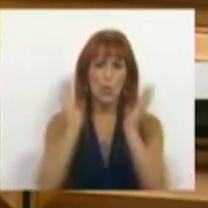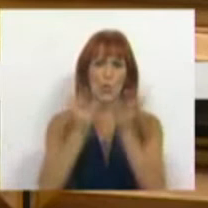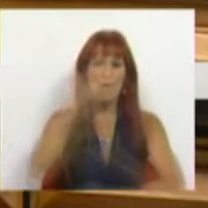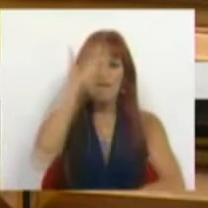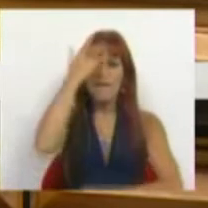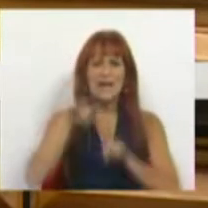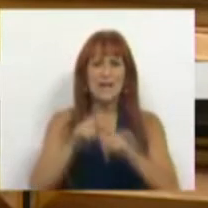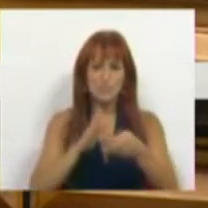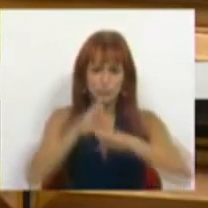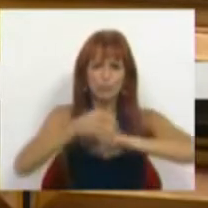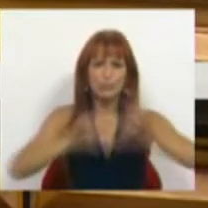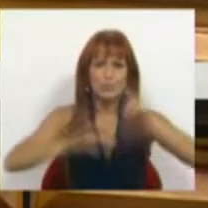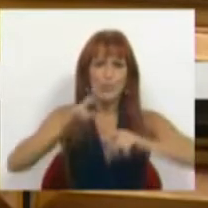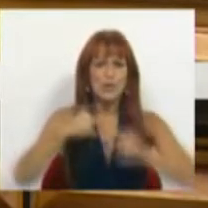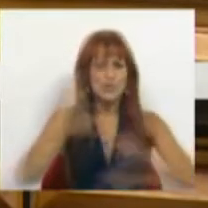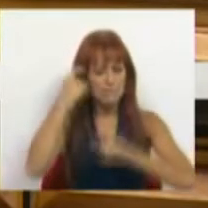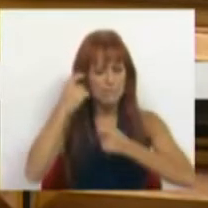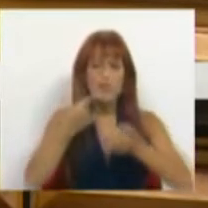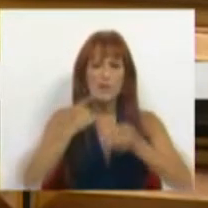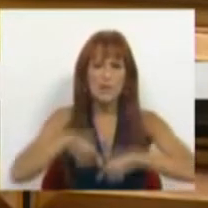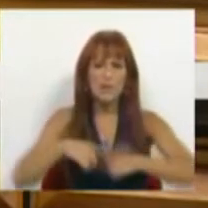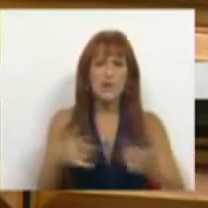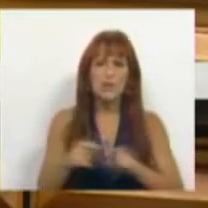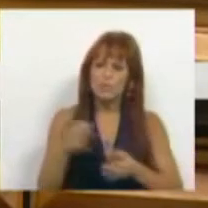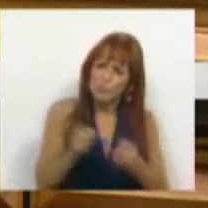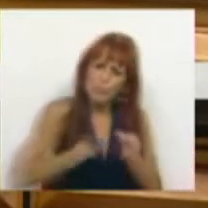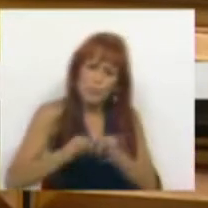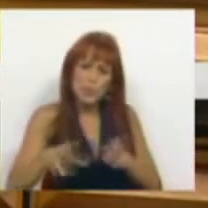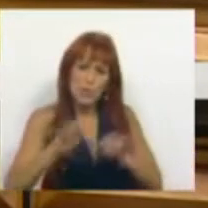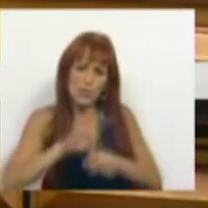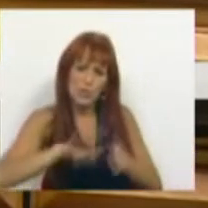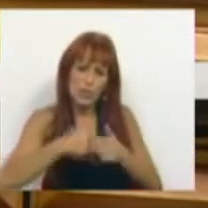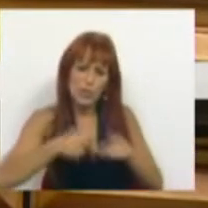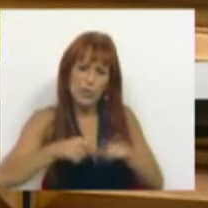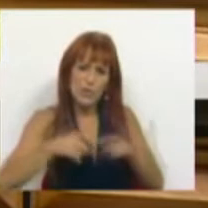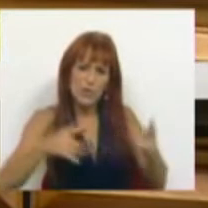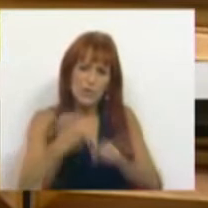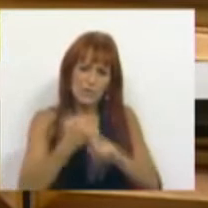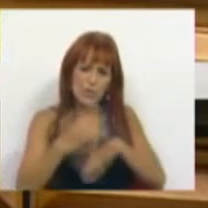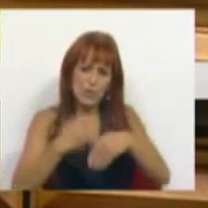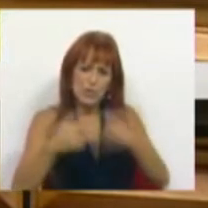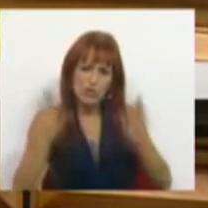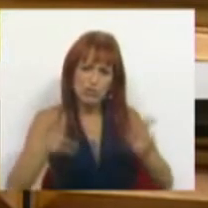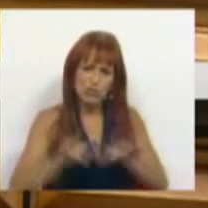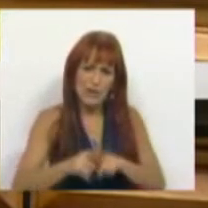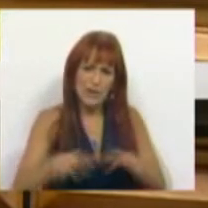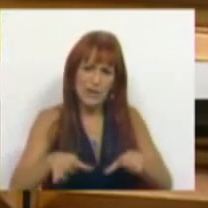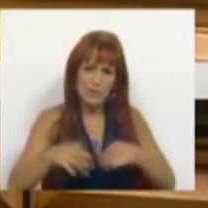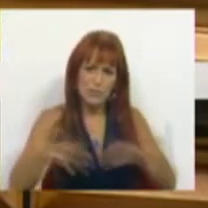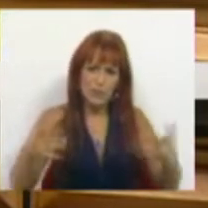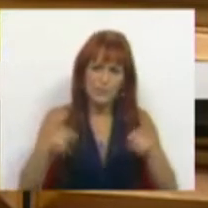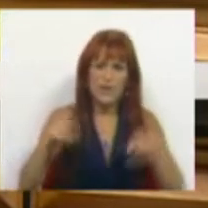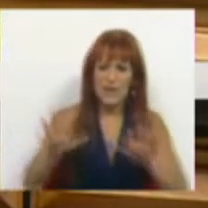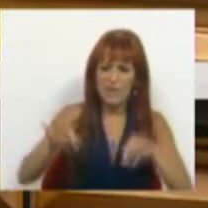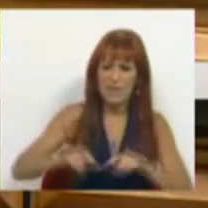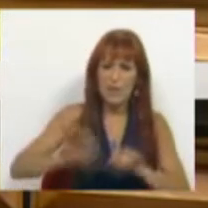estimado desta intervenção foi redimensionado, sendo ajustado ao novo programa funcional já assumido. E até ao